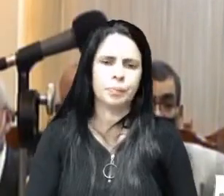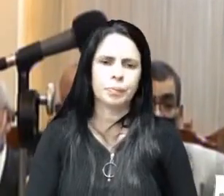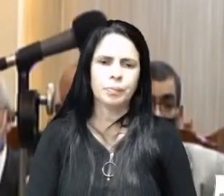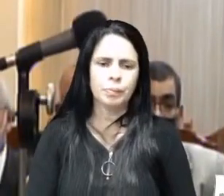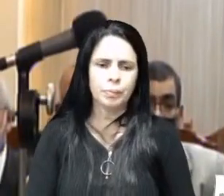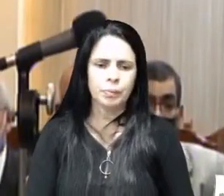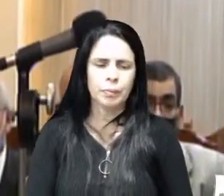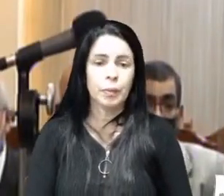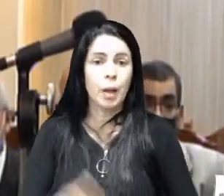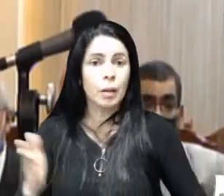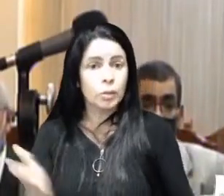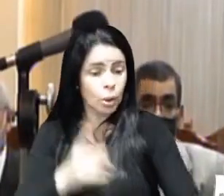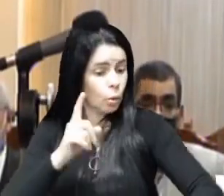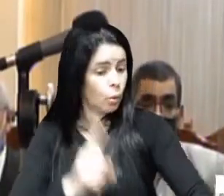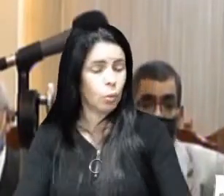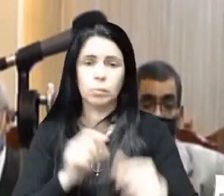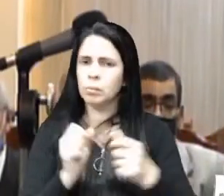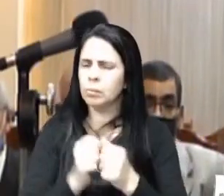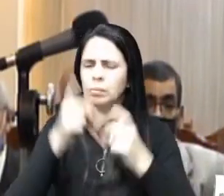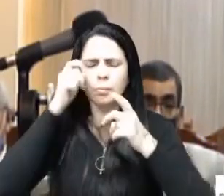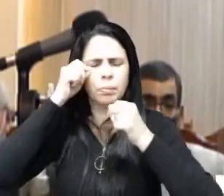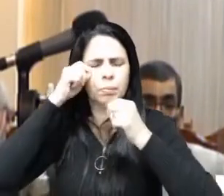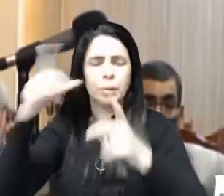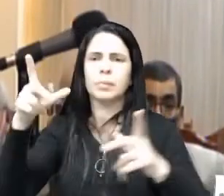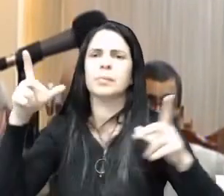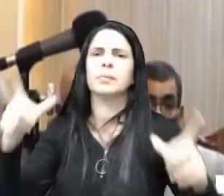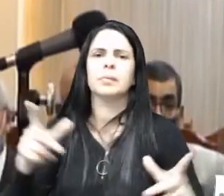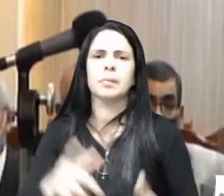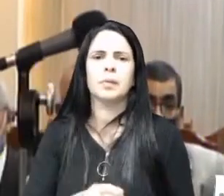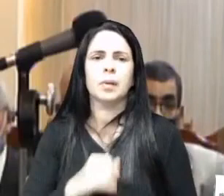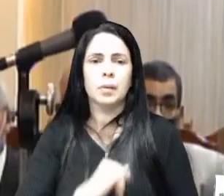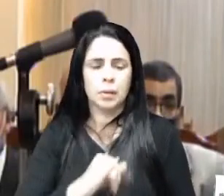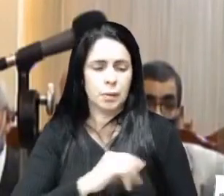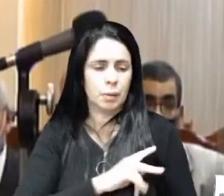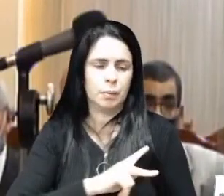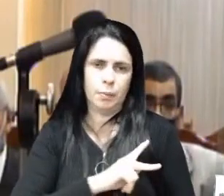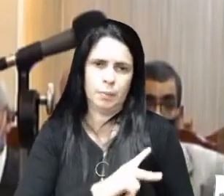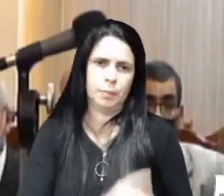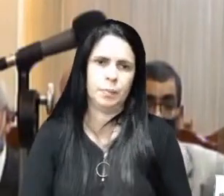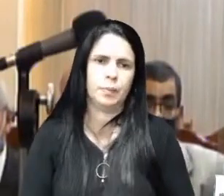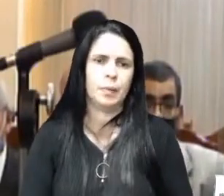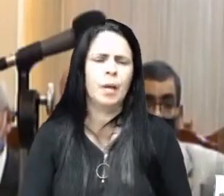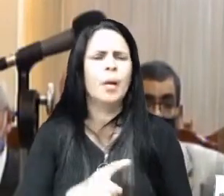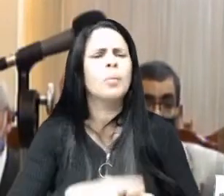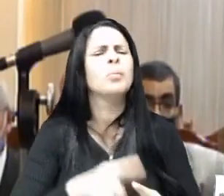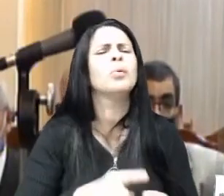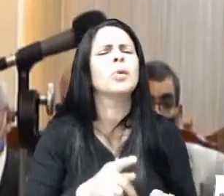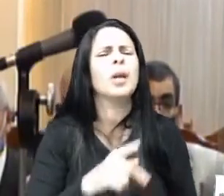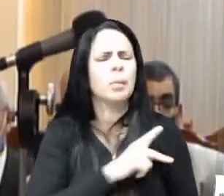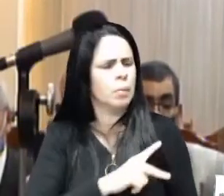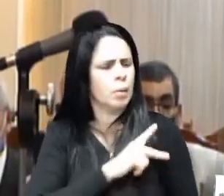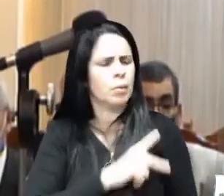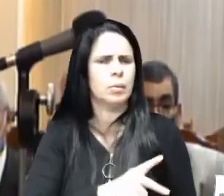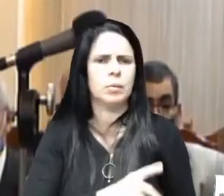Já é hora de despertarmos do sono, disse Paulo. Por quê, Paulo? Porque a